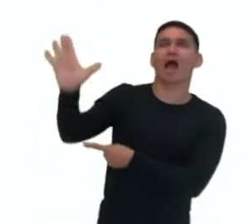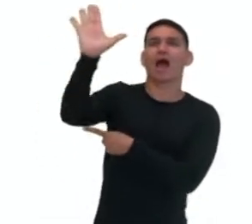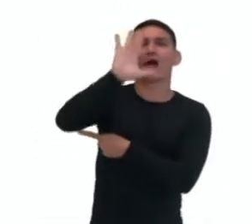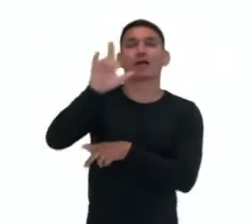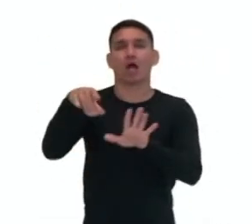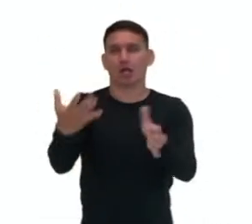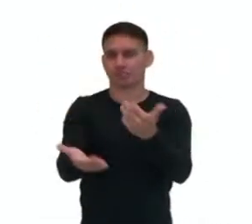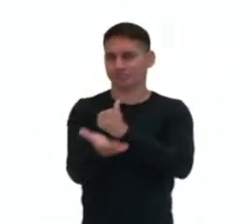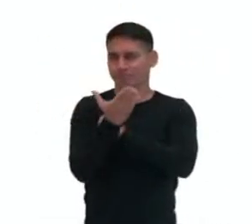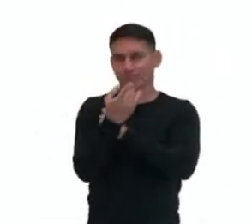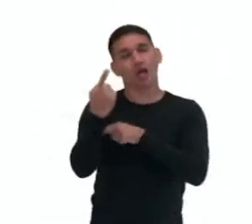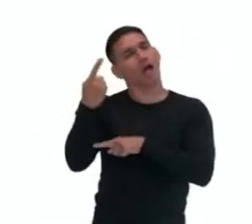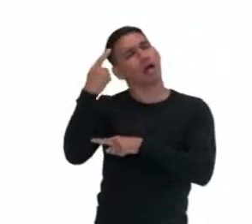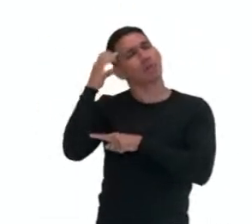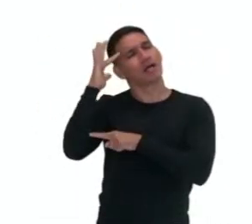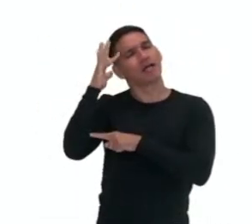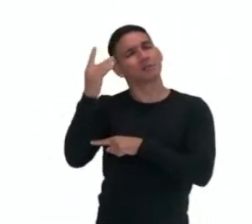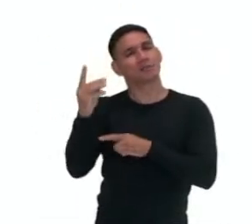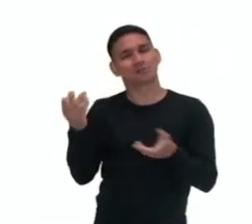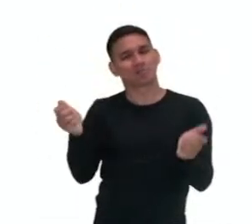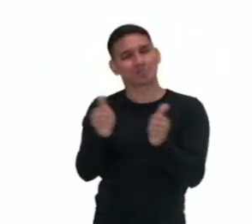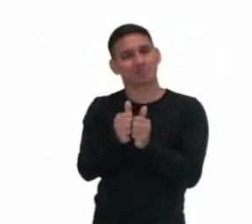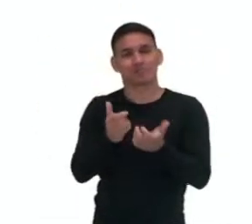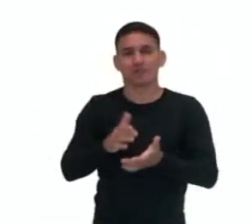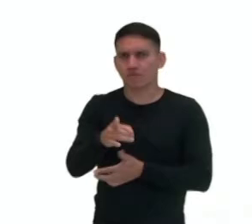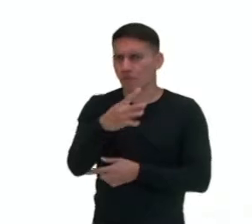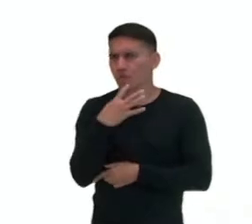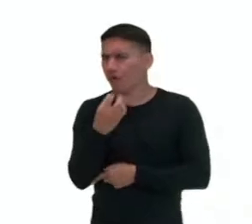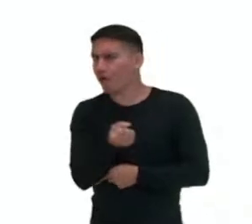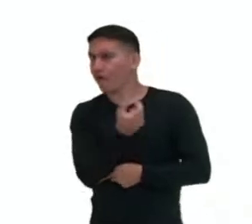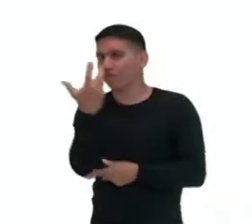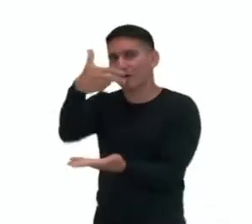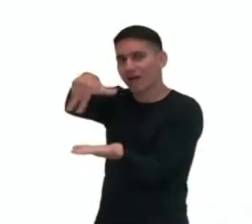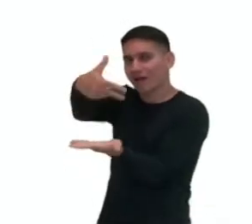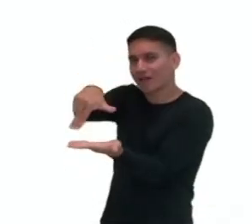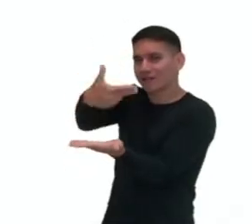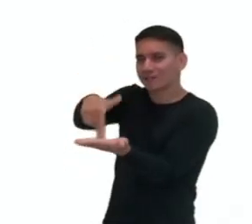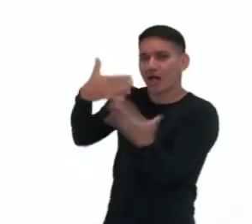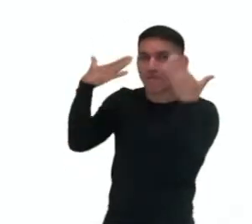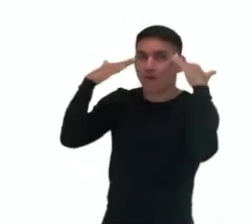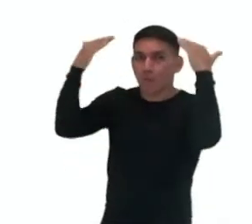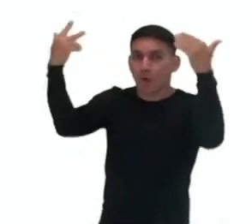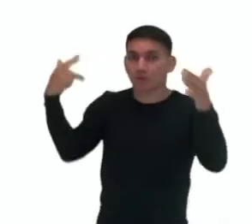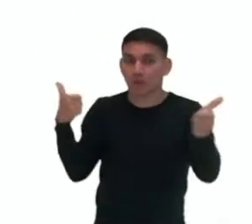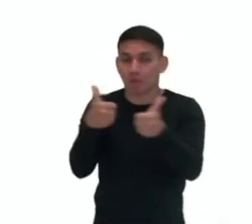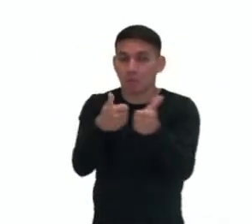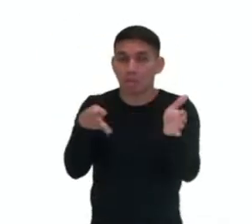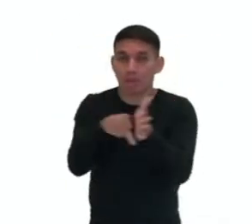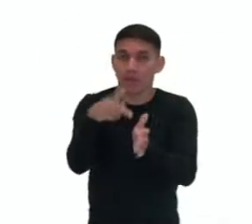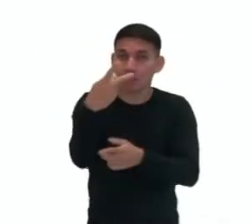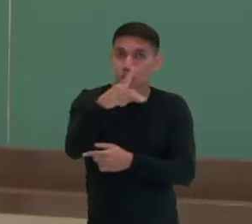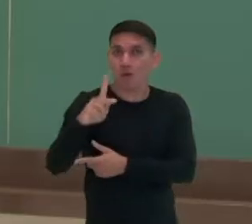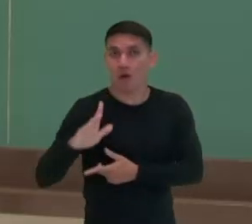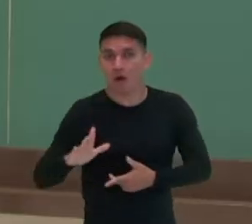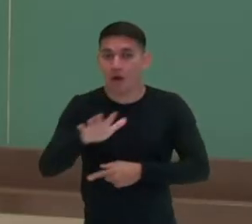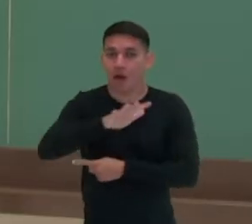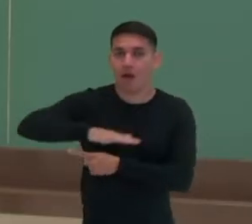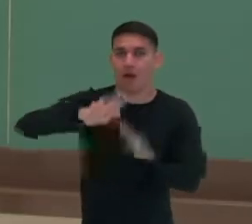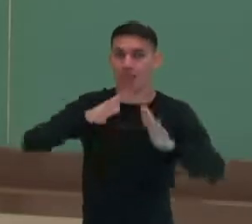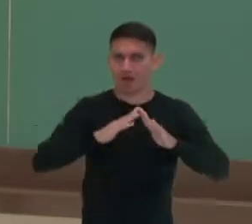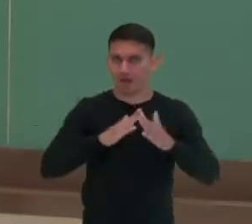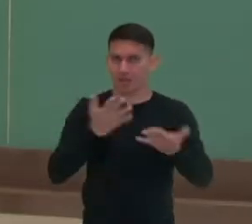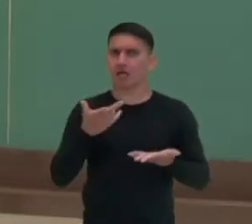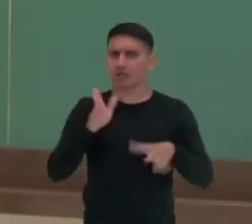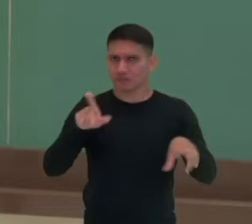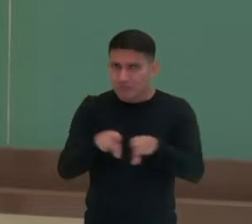Pense comigo, você conhece alguma dança popular oriunda da sua região? Você participa de algum